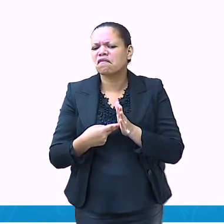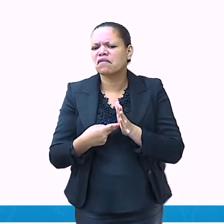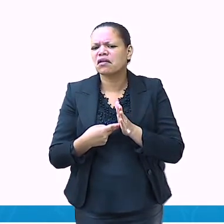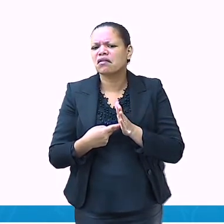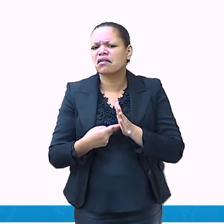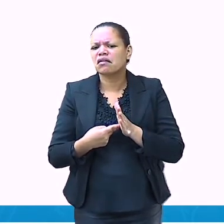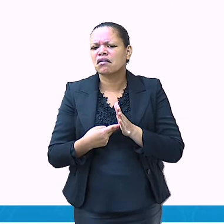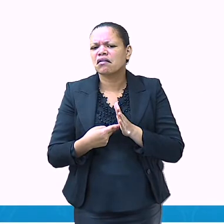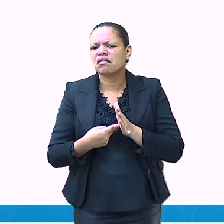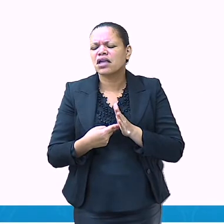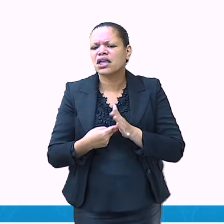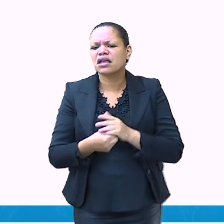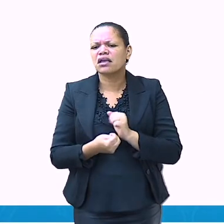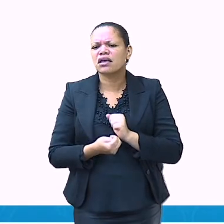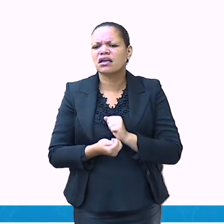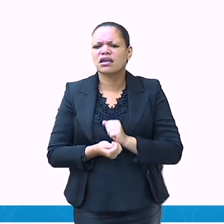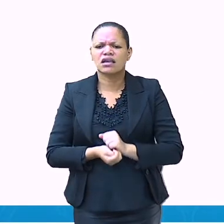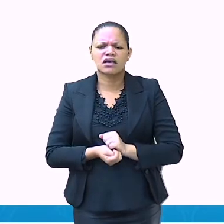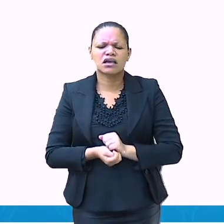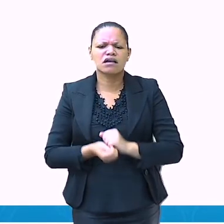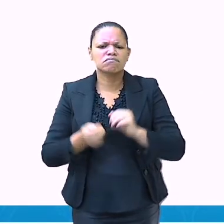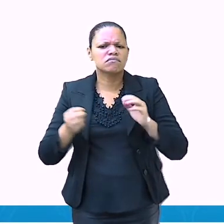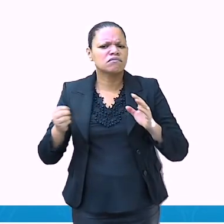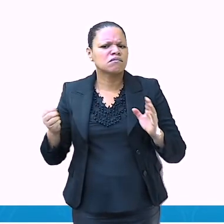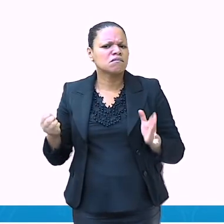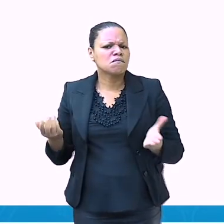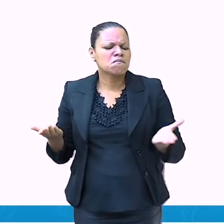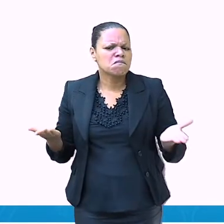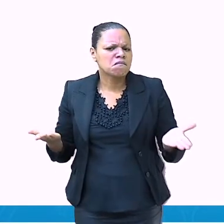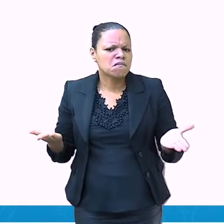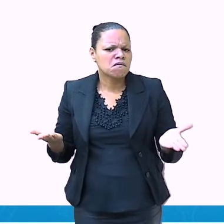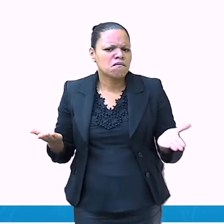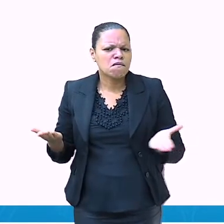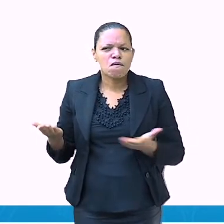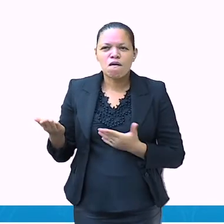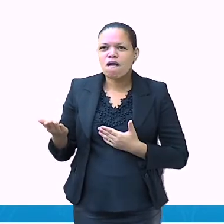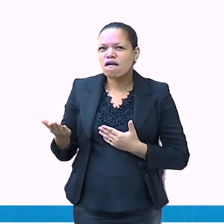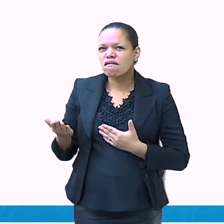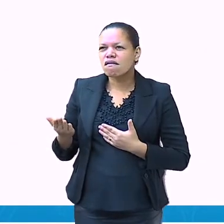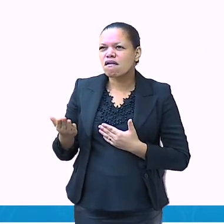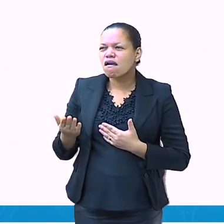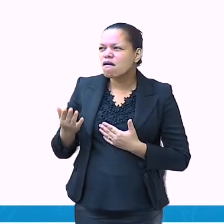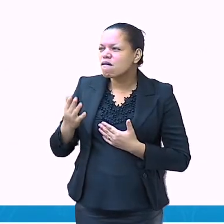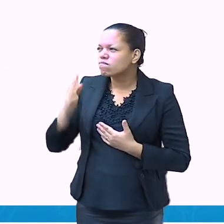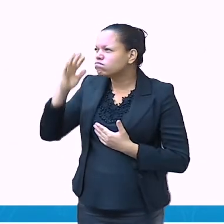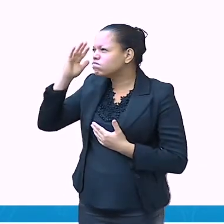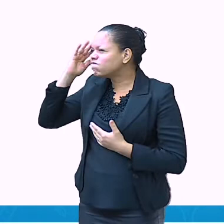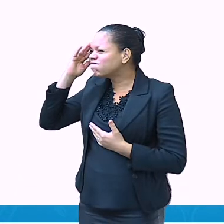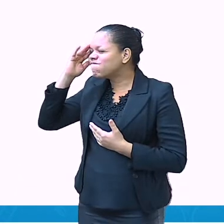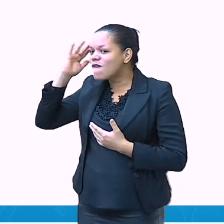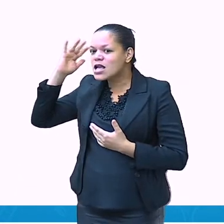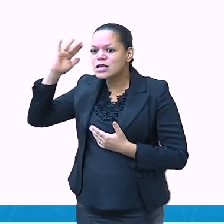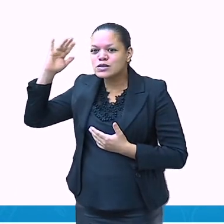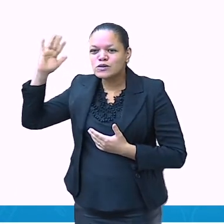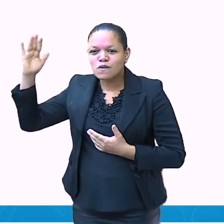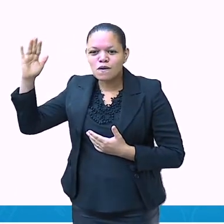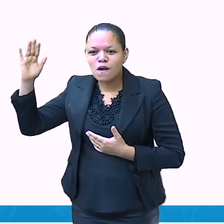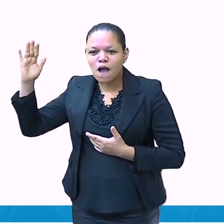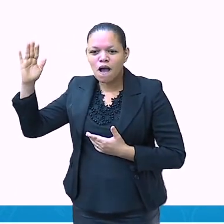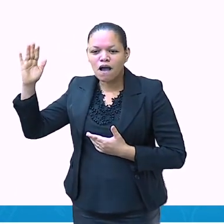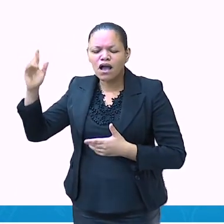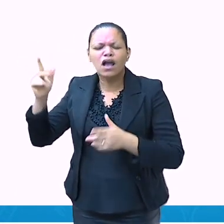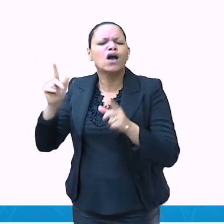Qual, smiley face, his dream, né? Que é o sonho dele. Então, se é o sonho dele, se era